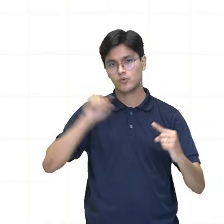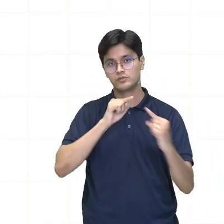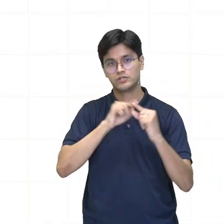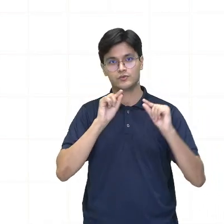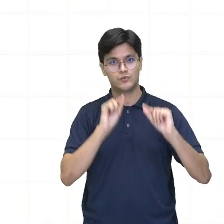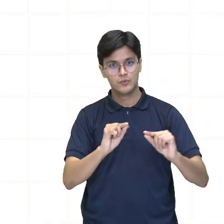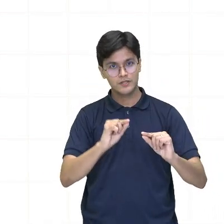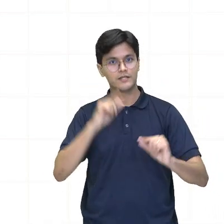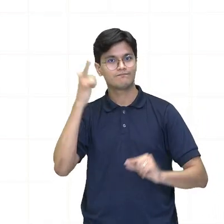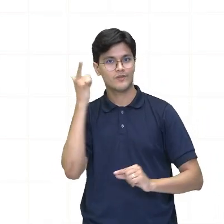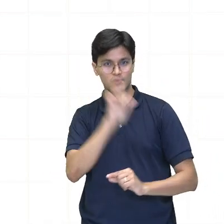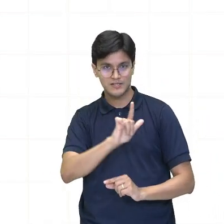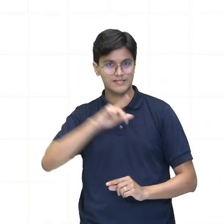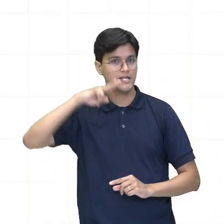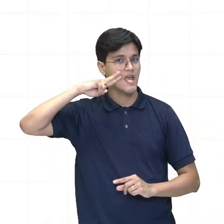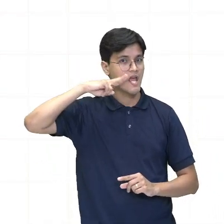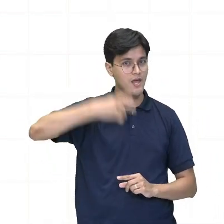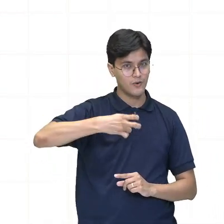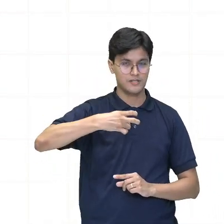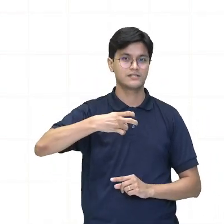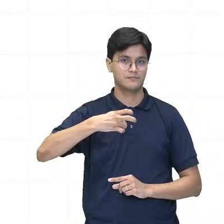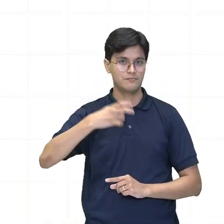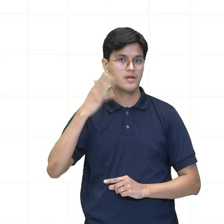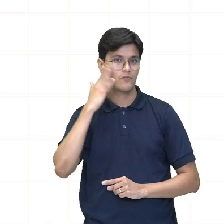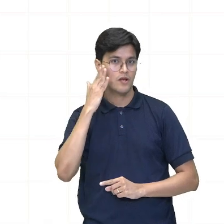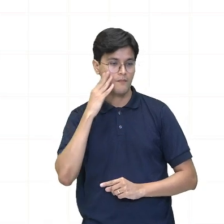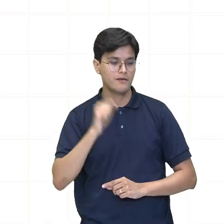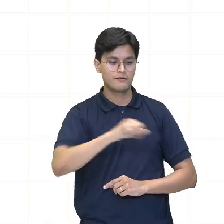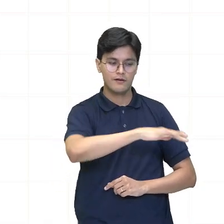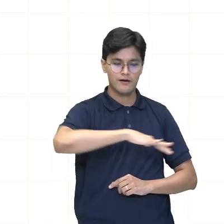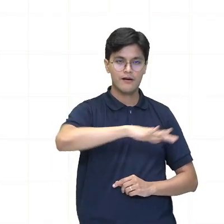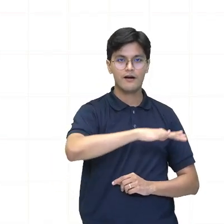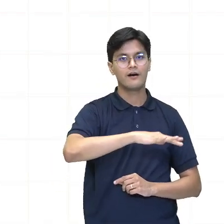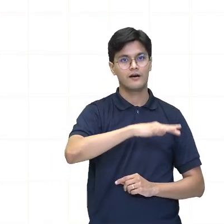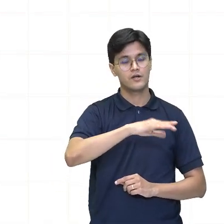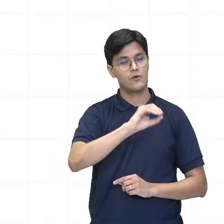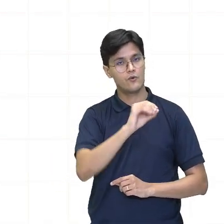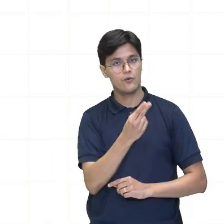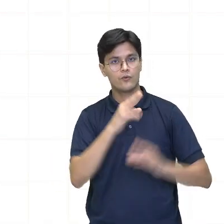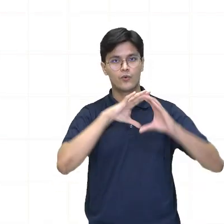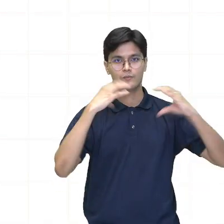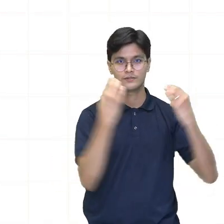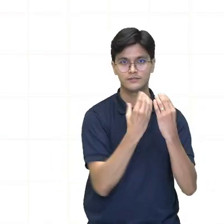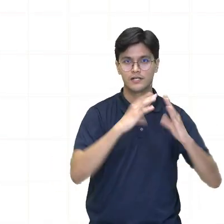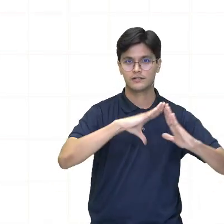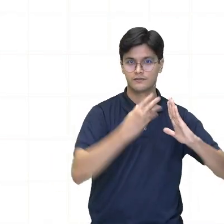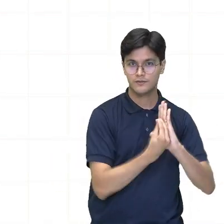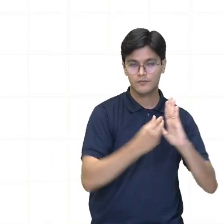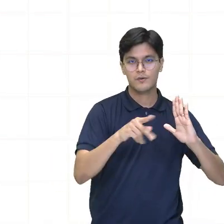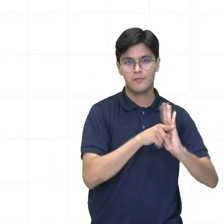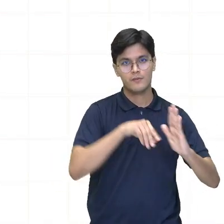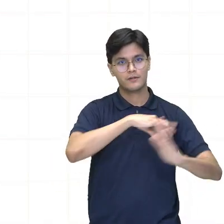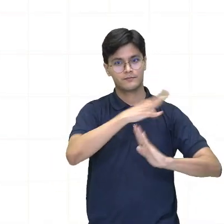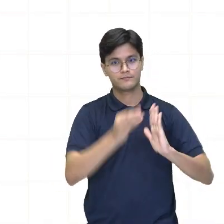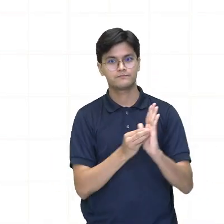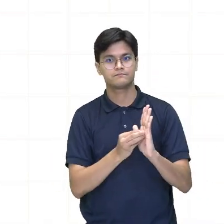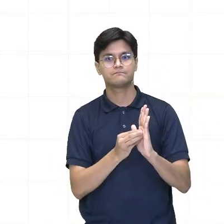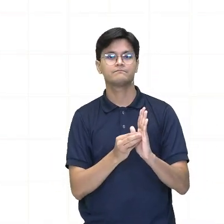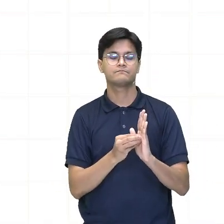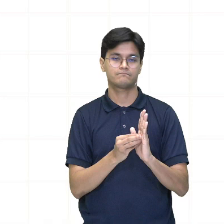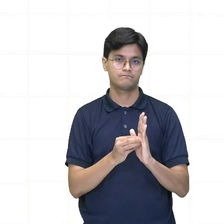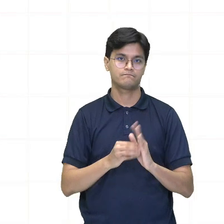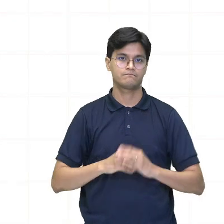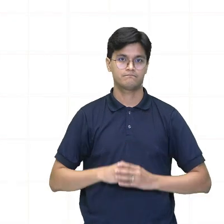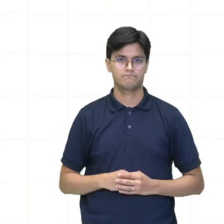o reconhecimento dessas áreas ou dessas comunidades quilombolas na Amazônia. E quais são os